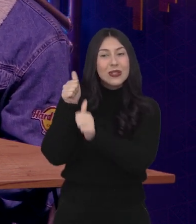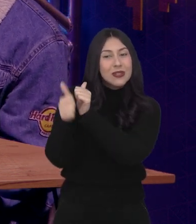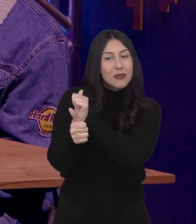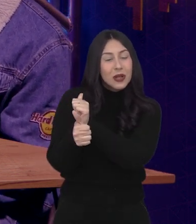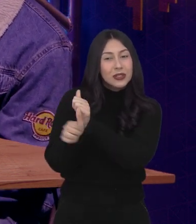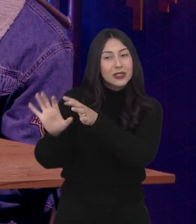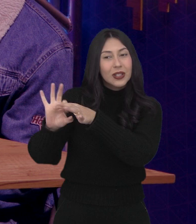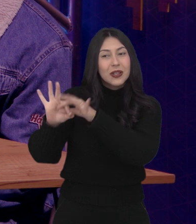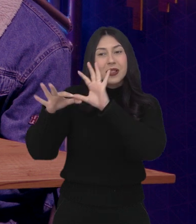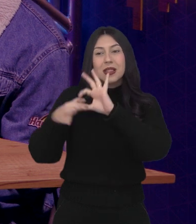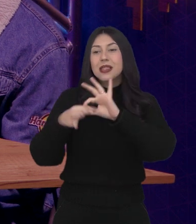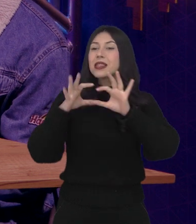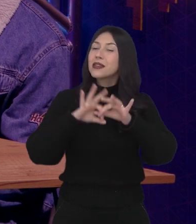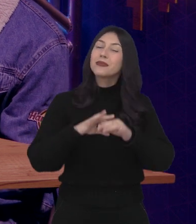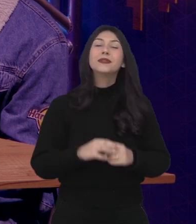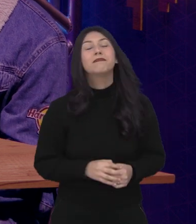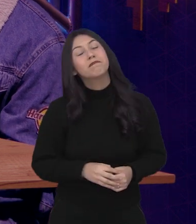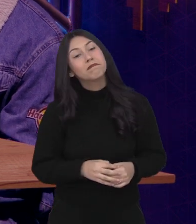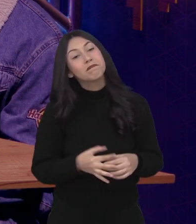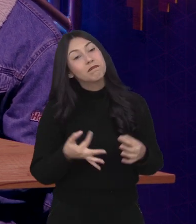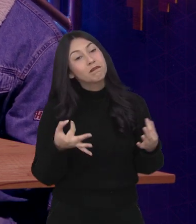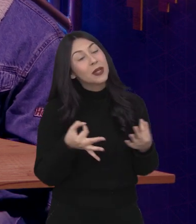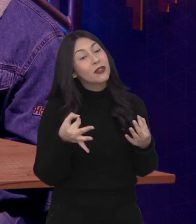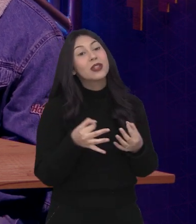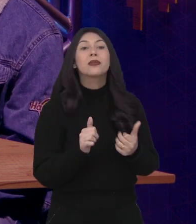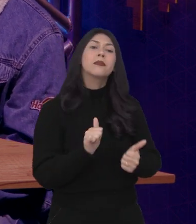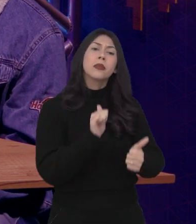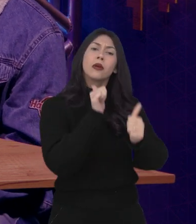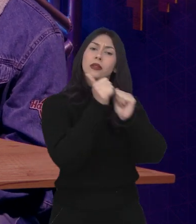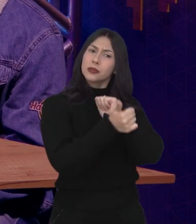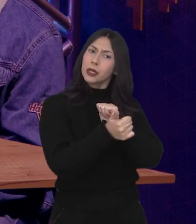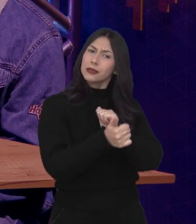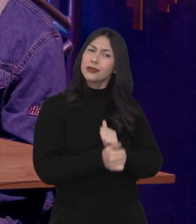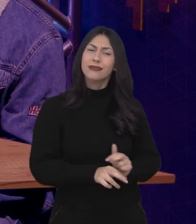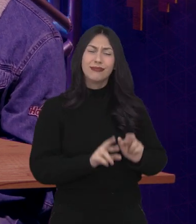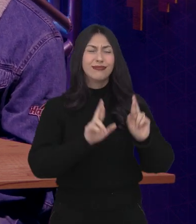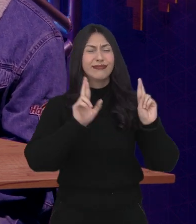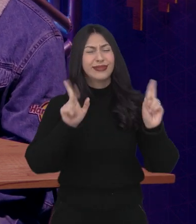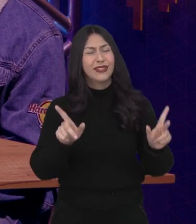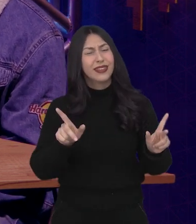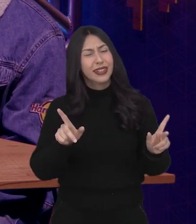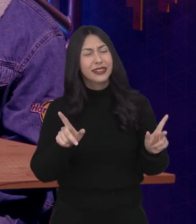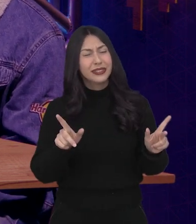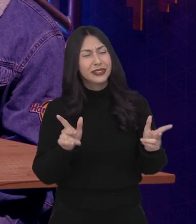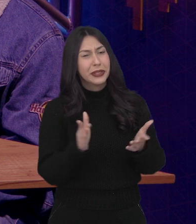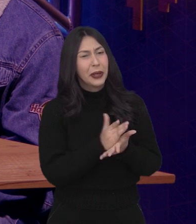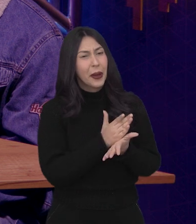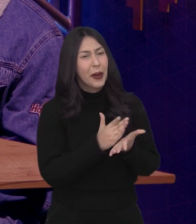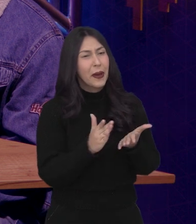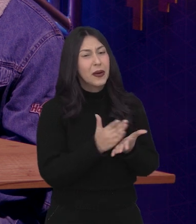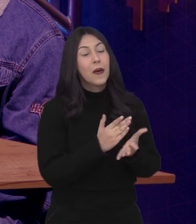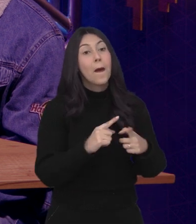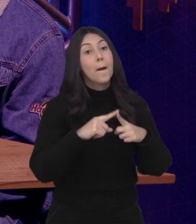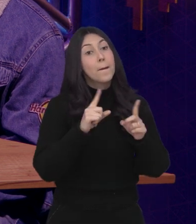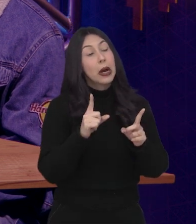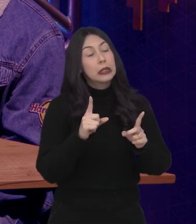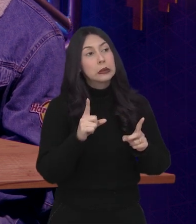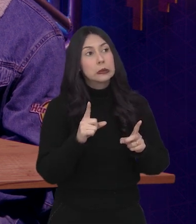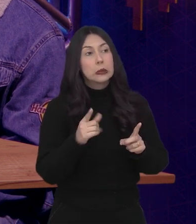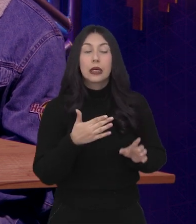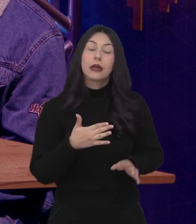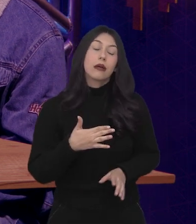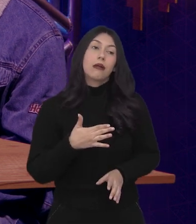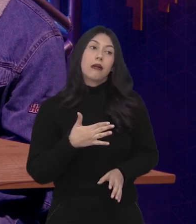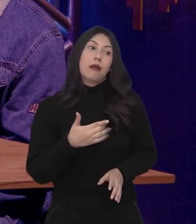dos esportes olímpicos. Perfeito. São esportes bem inusitados, né? Algumas coisas, né, Samu? Só que eu acredito